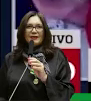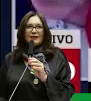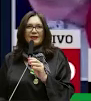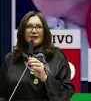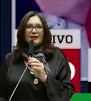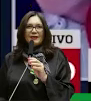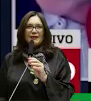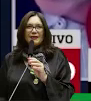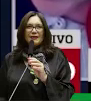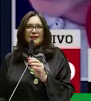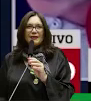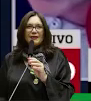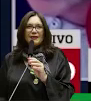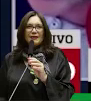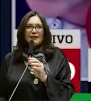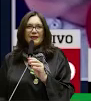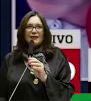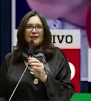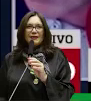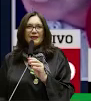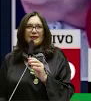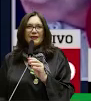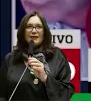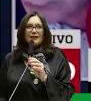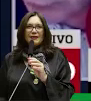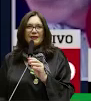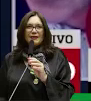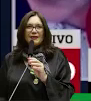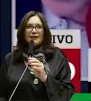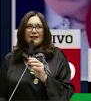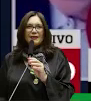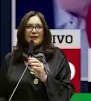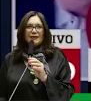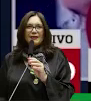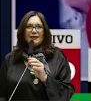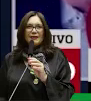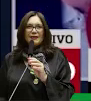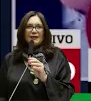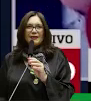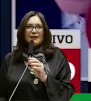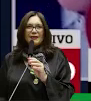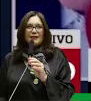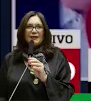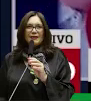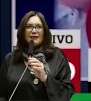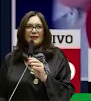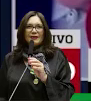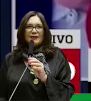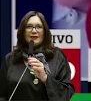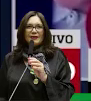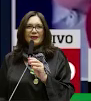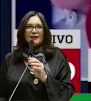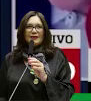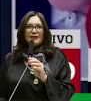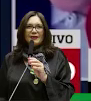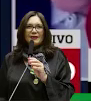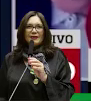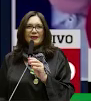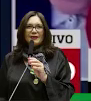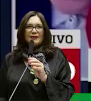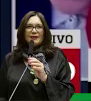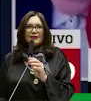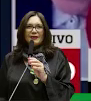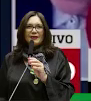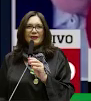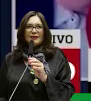aspas os moradores disseram apreciar muito a resposta da china a epidemia e os notáveis